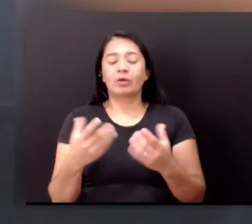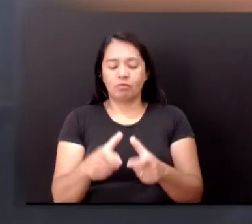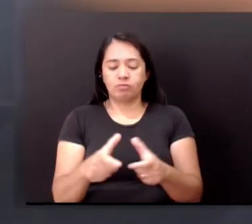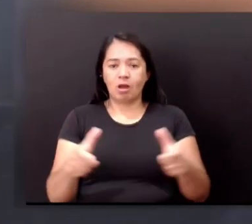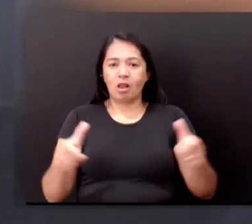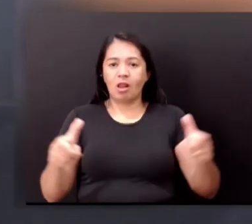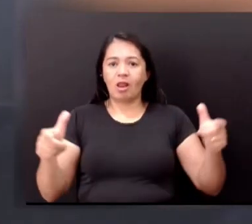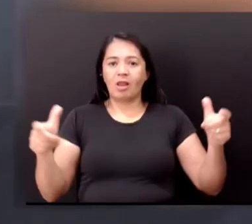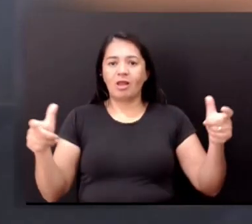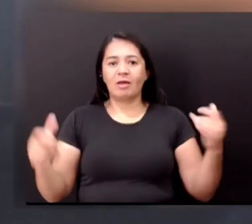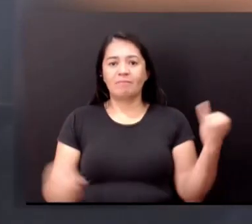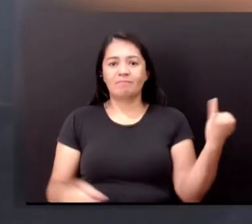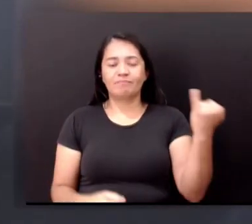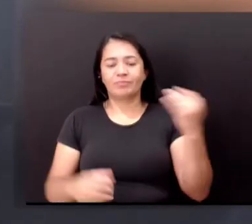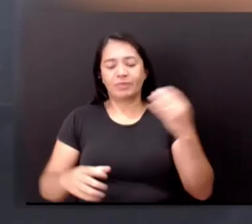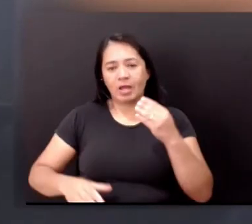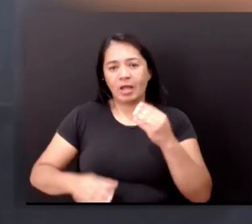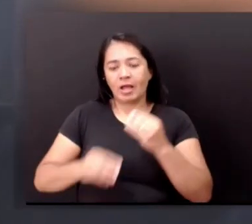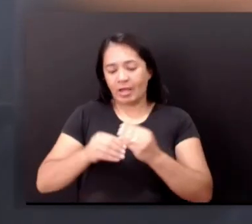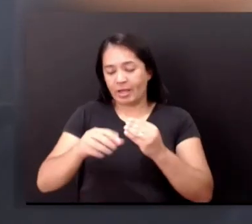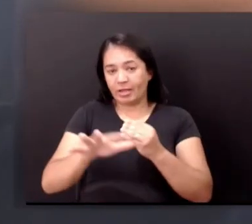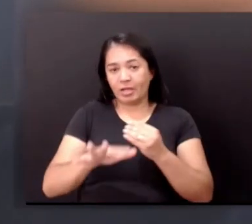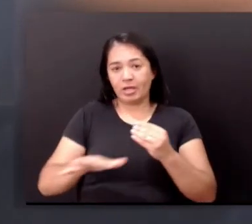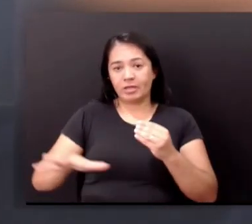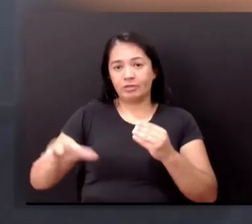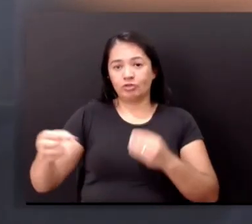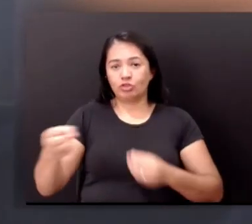agregando a área de inovação,